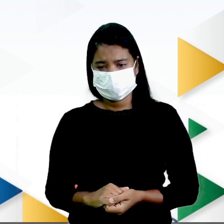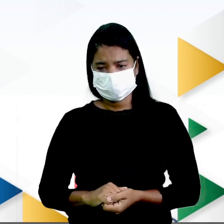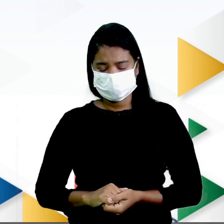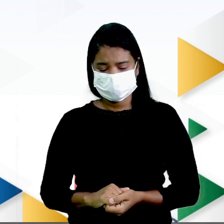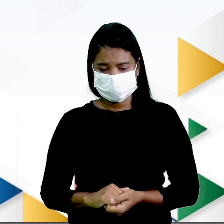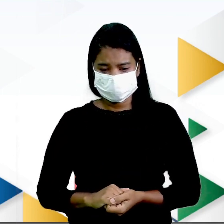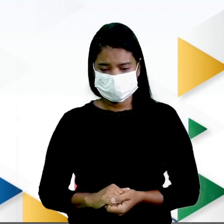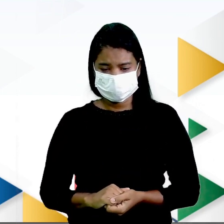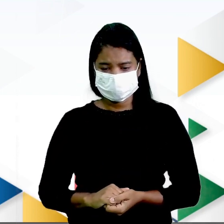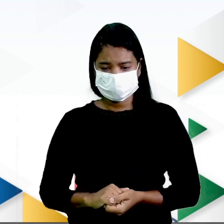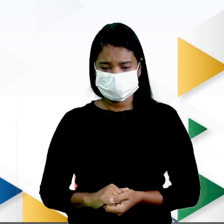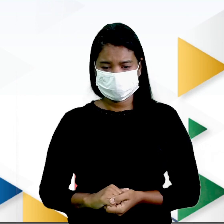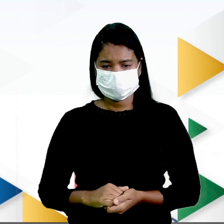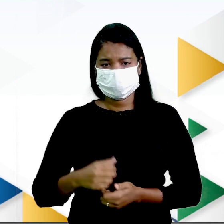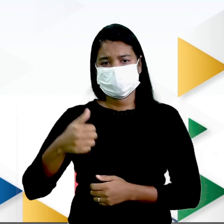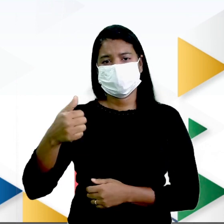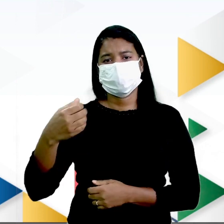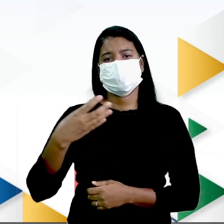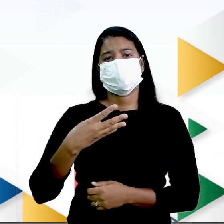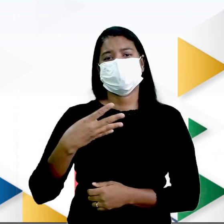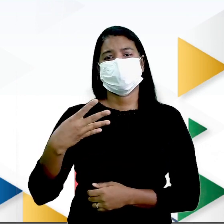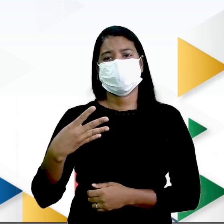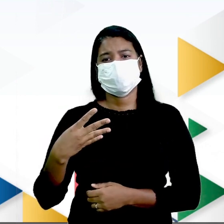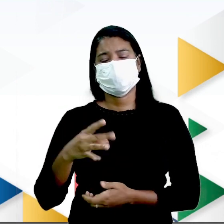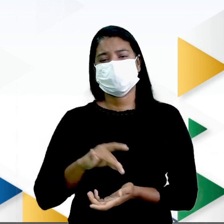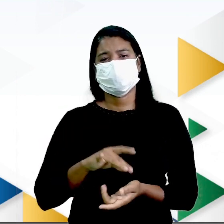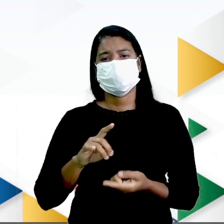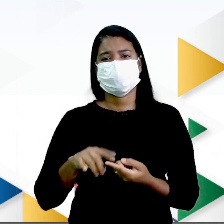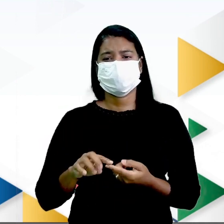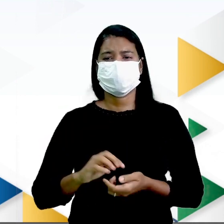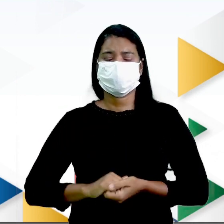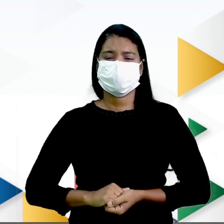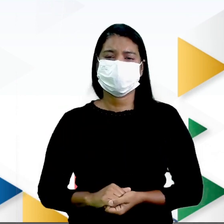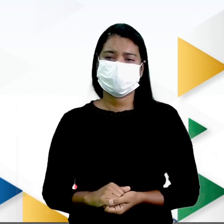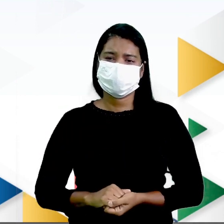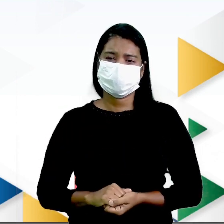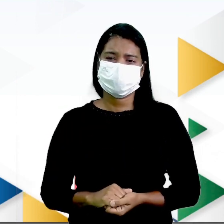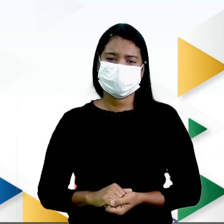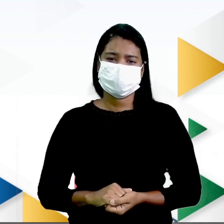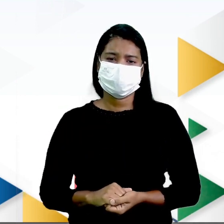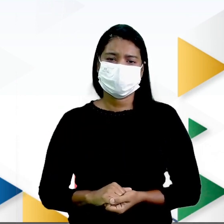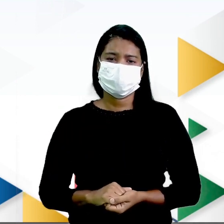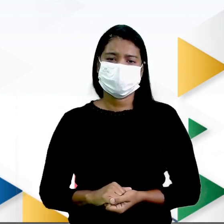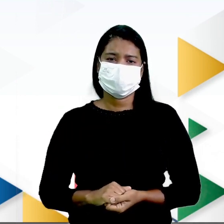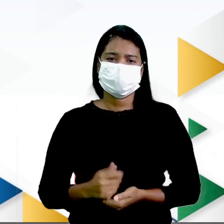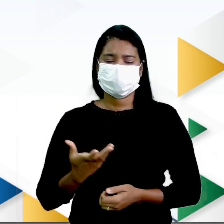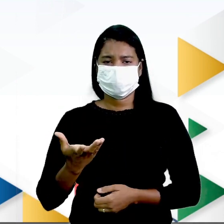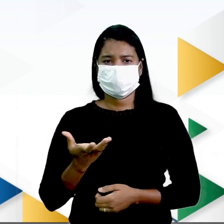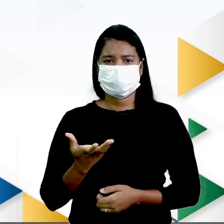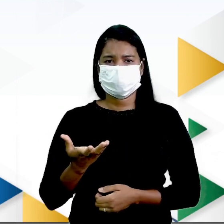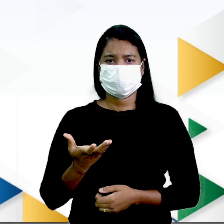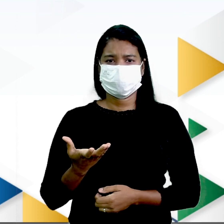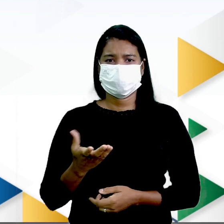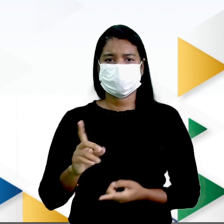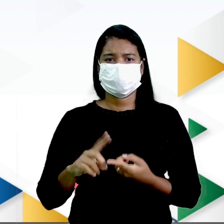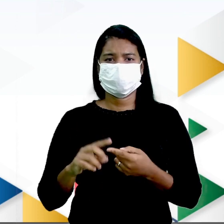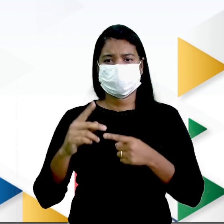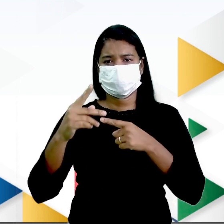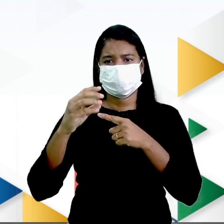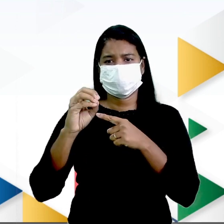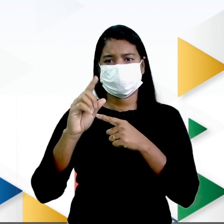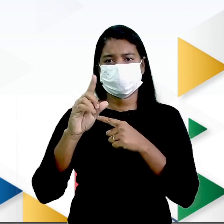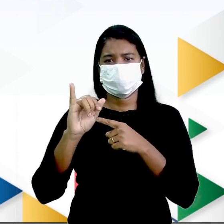ângulo interno é igual a 144 graus? Agora foi o contrário, né? Deu a medida e quer saber qual é o polígono. Então é